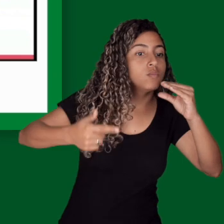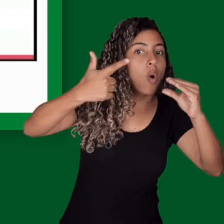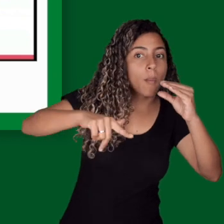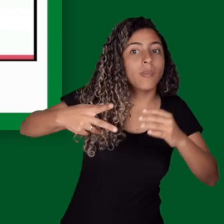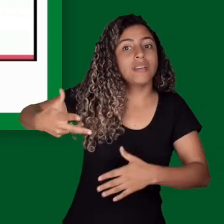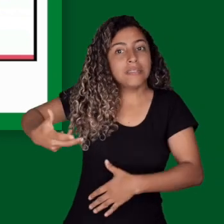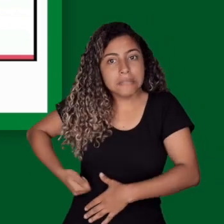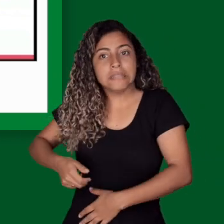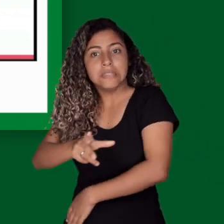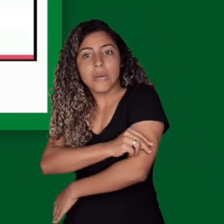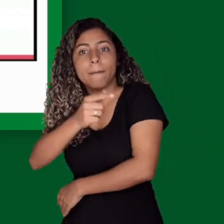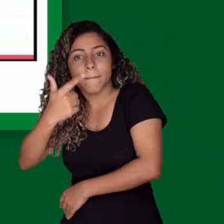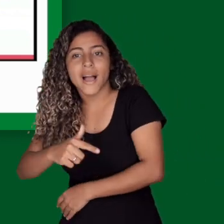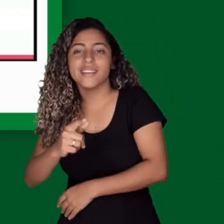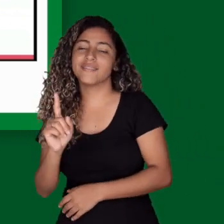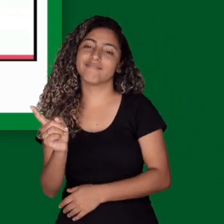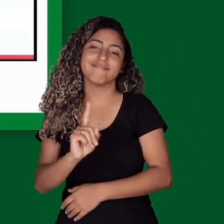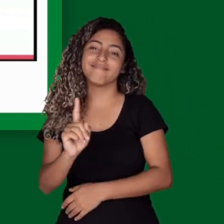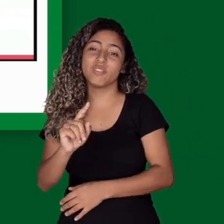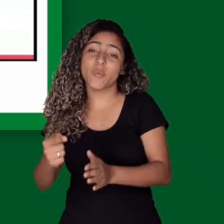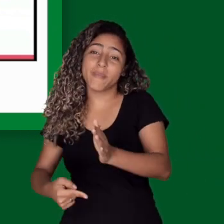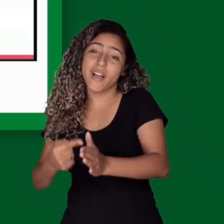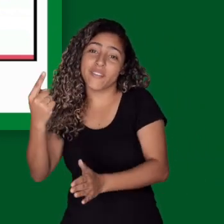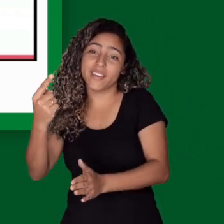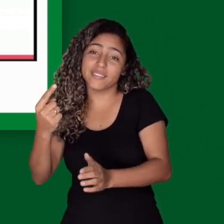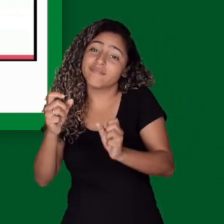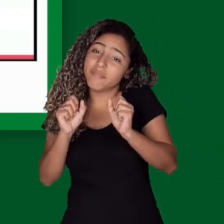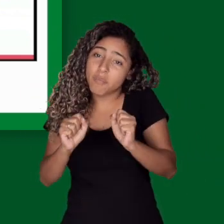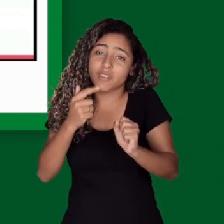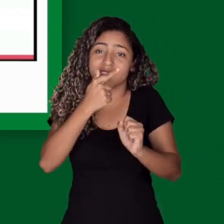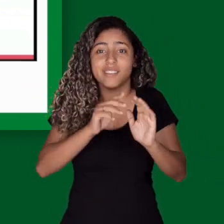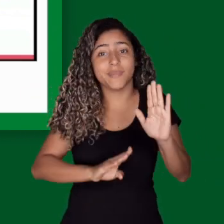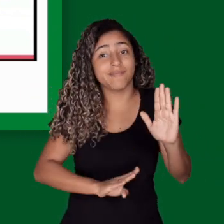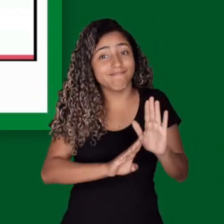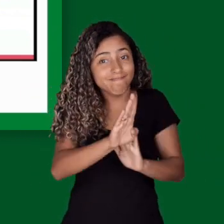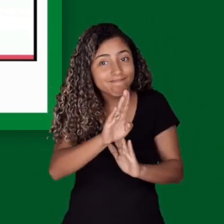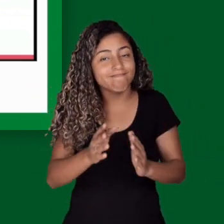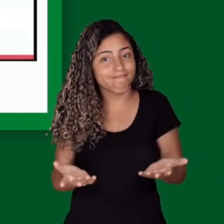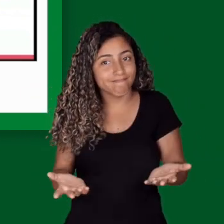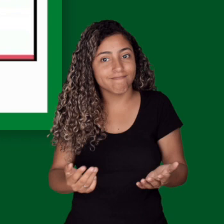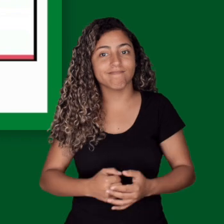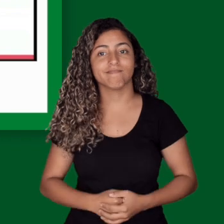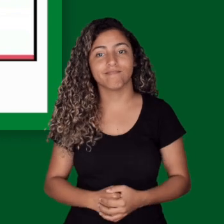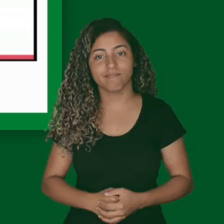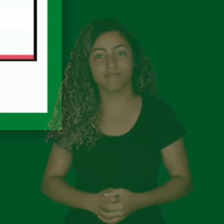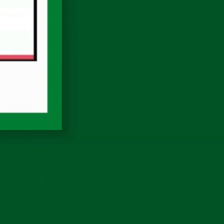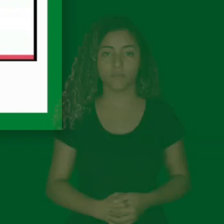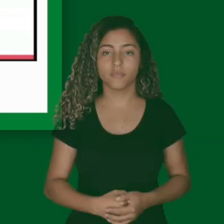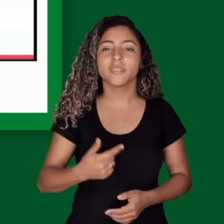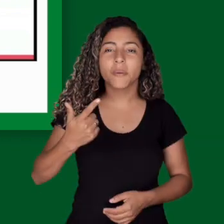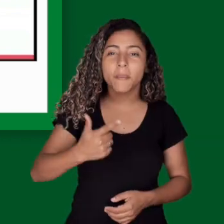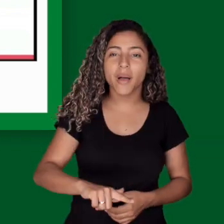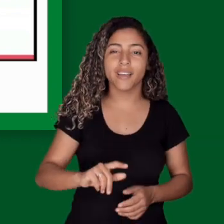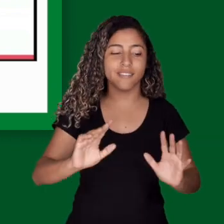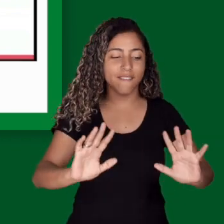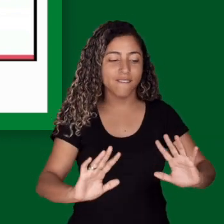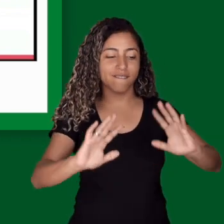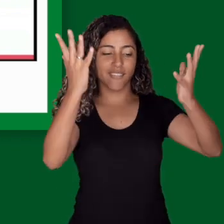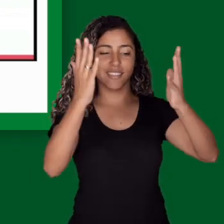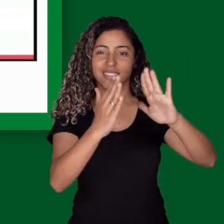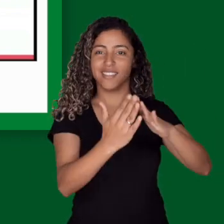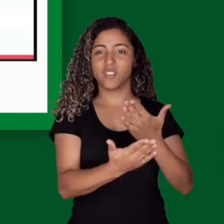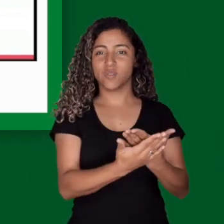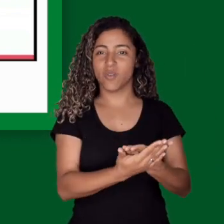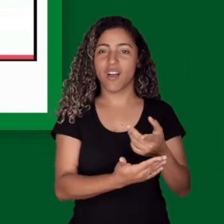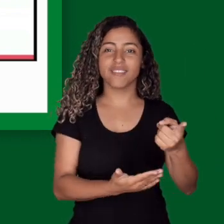lanche. E isso também pode favorecer o aparecimento de hiperglicemia. Em dias de festa na escola, né, então